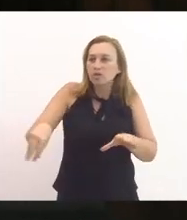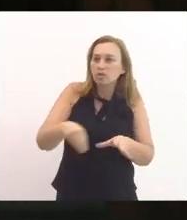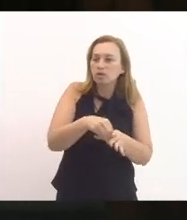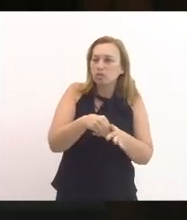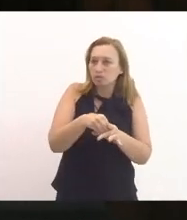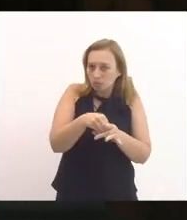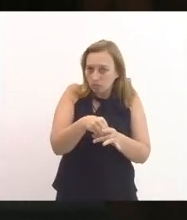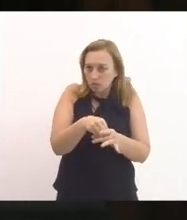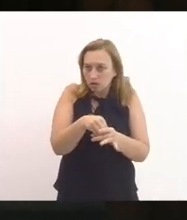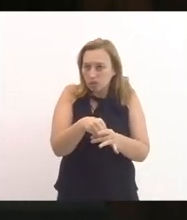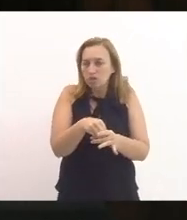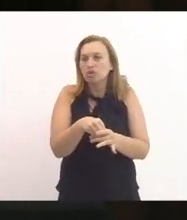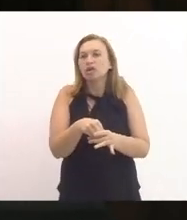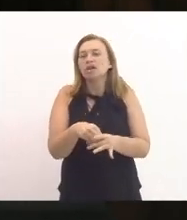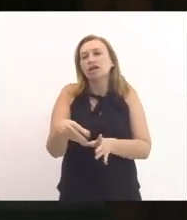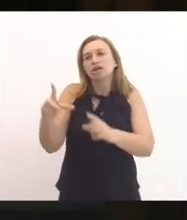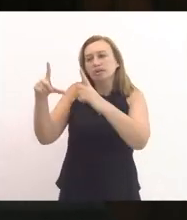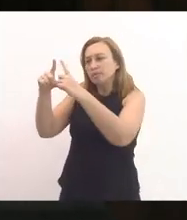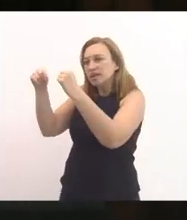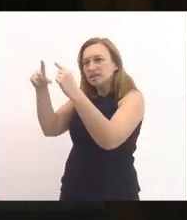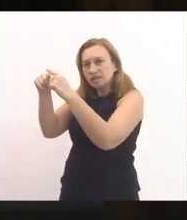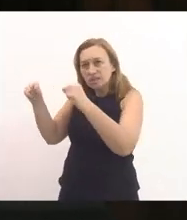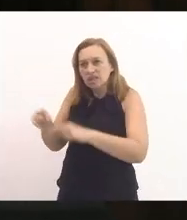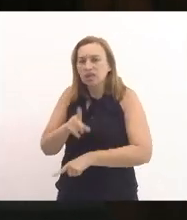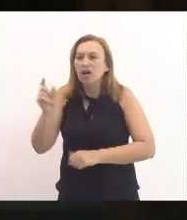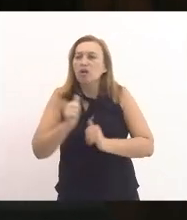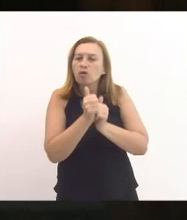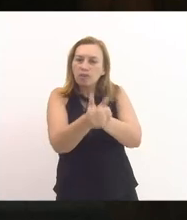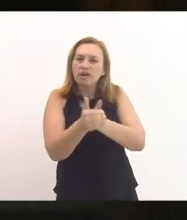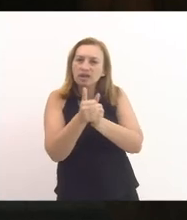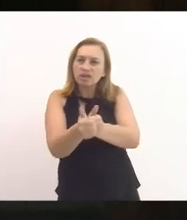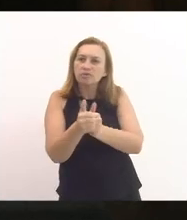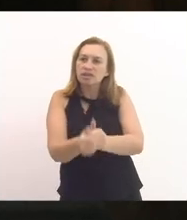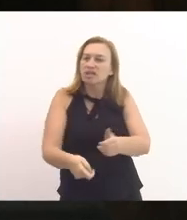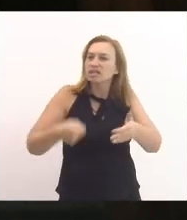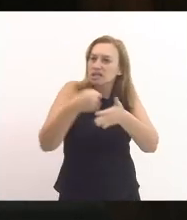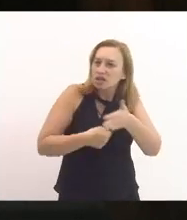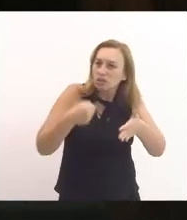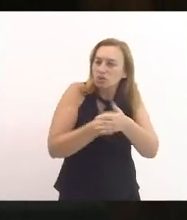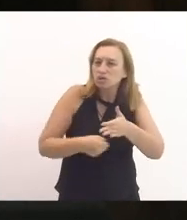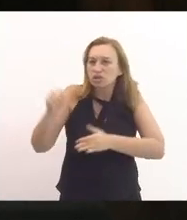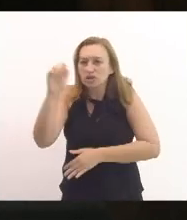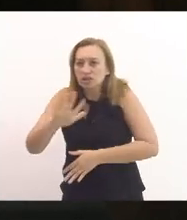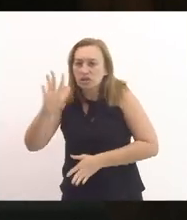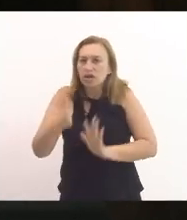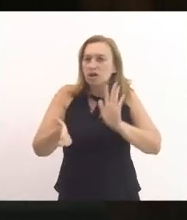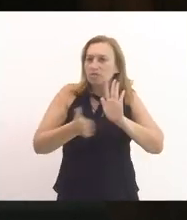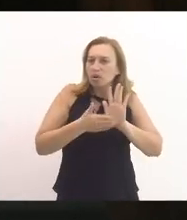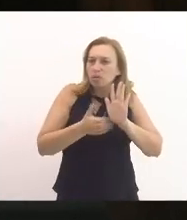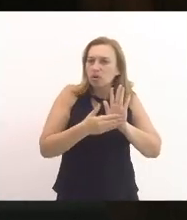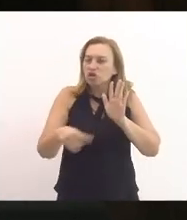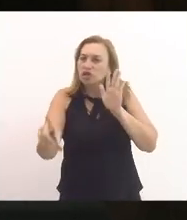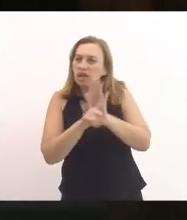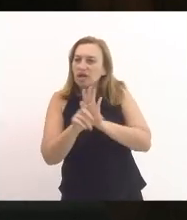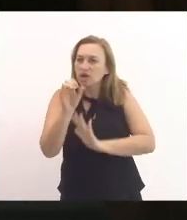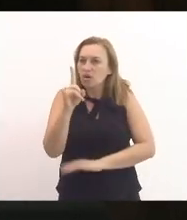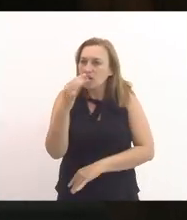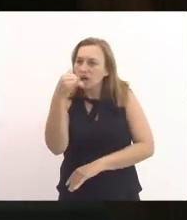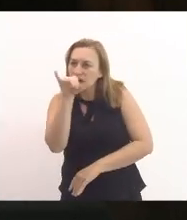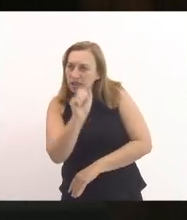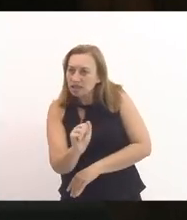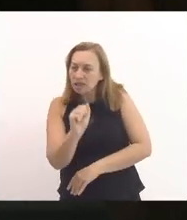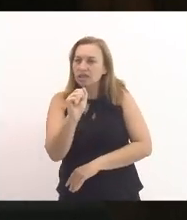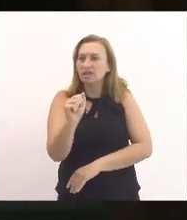diretores da nossa cobra pão em Brasília nós acompanhamos essa luta nacional e existe uma proposta de lei orgânica Nacional